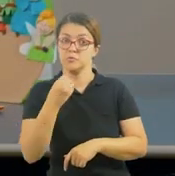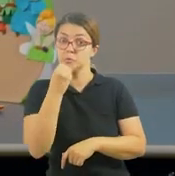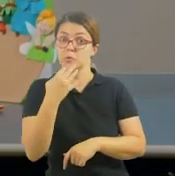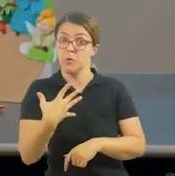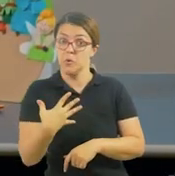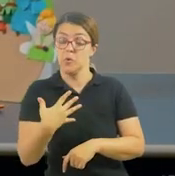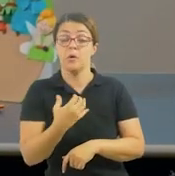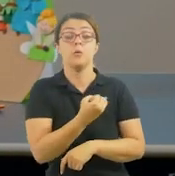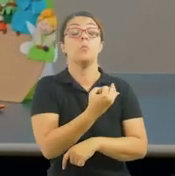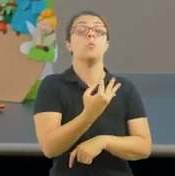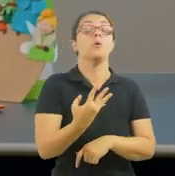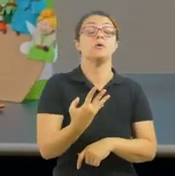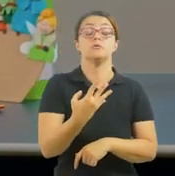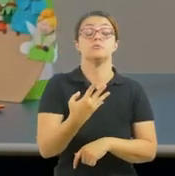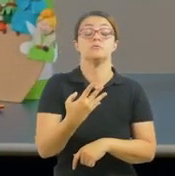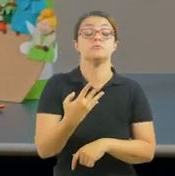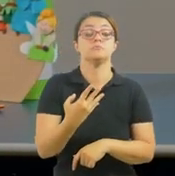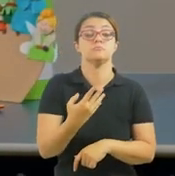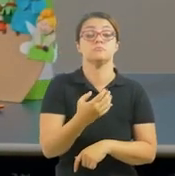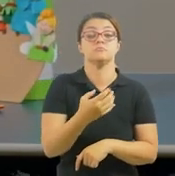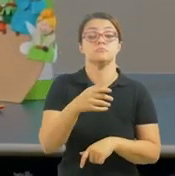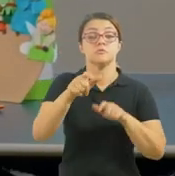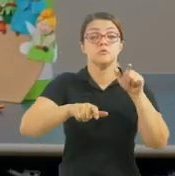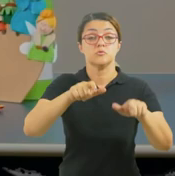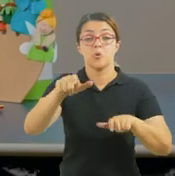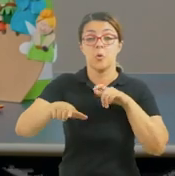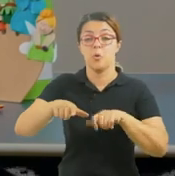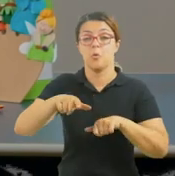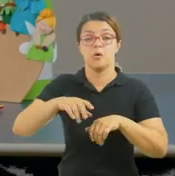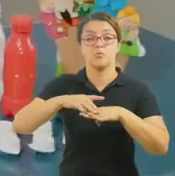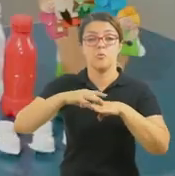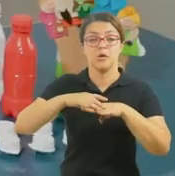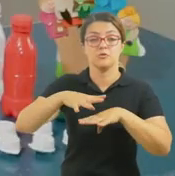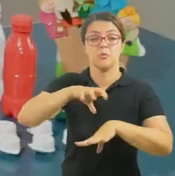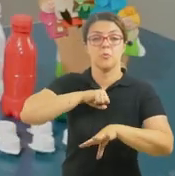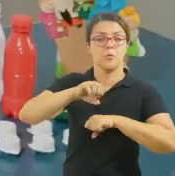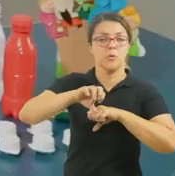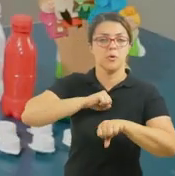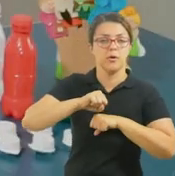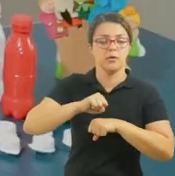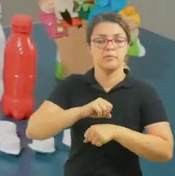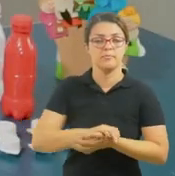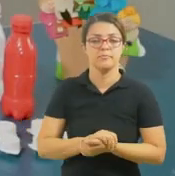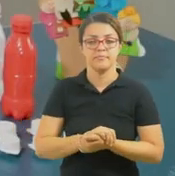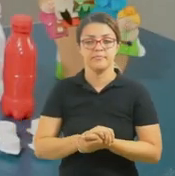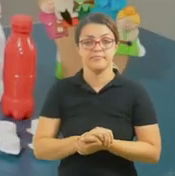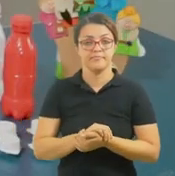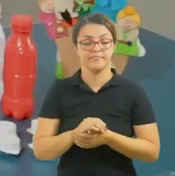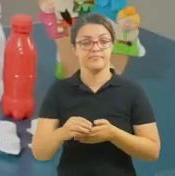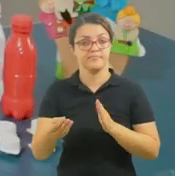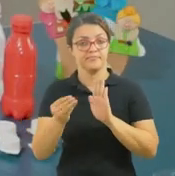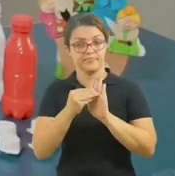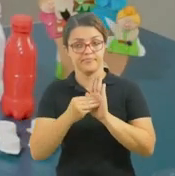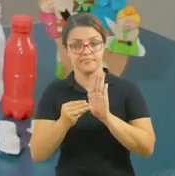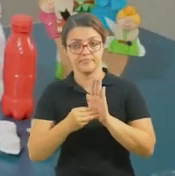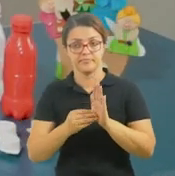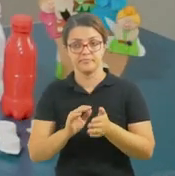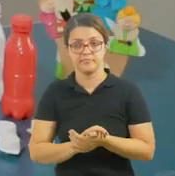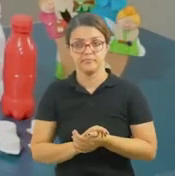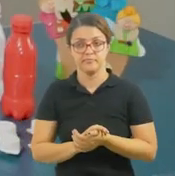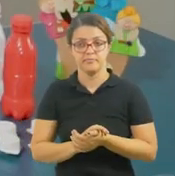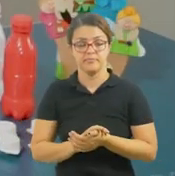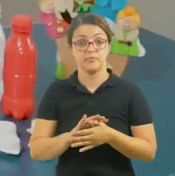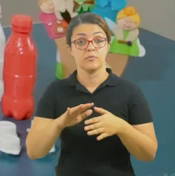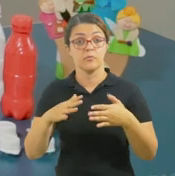contaminadas? Vocês vão fazer o cálculo e responder aqui, tá bom? Agora, na letra B, você vai marcar com X onde estão